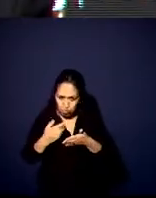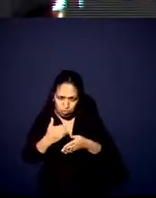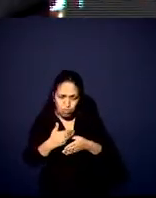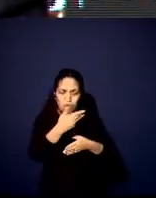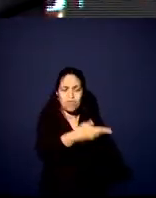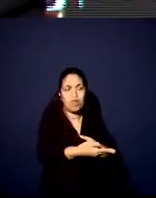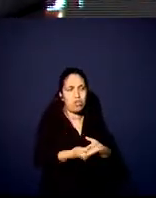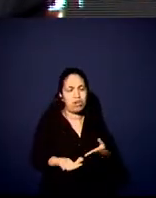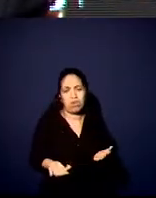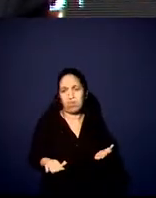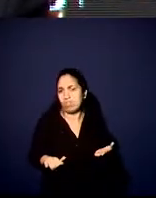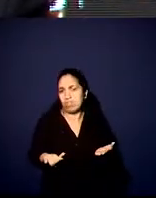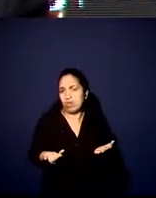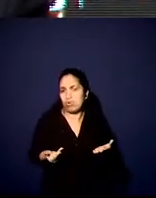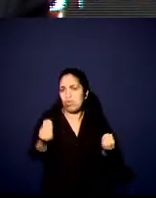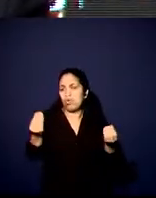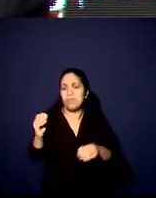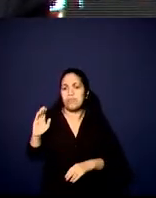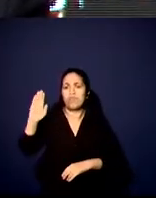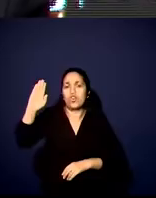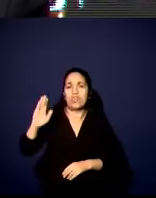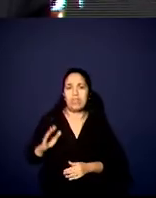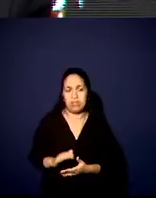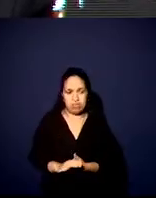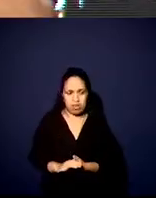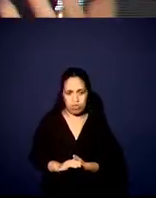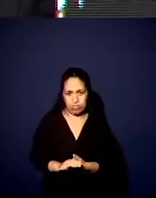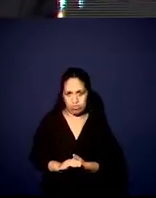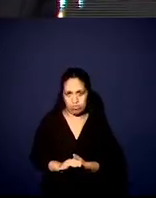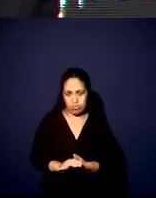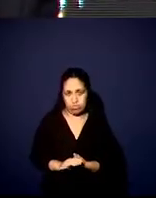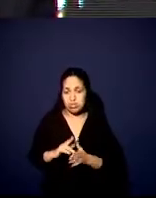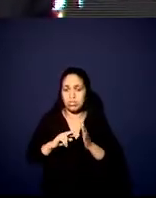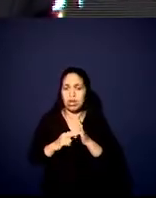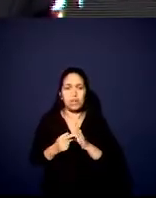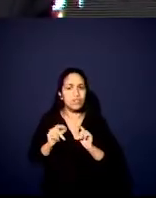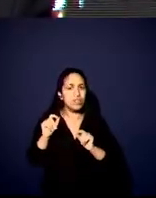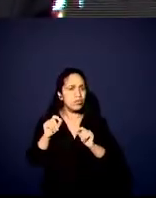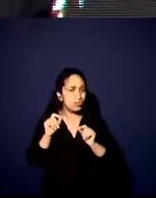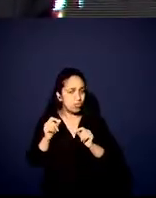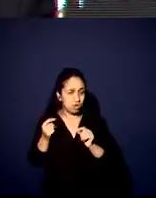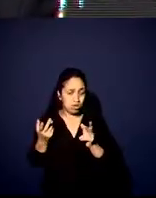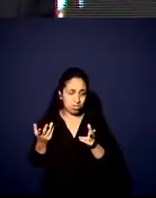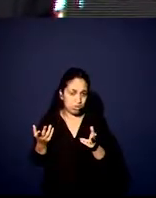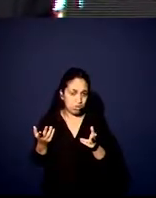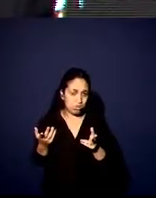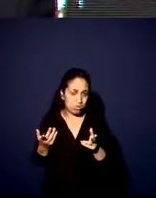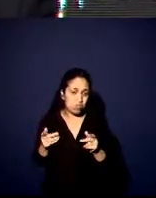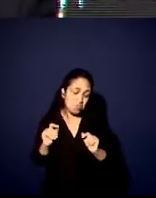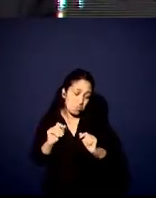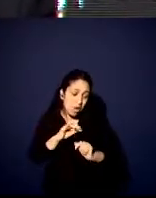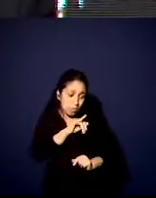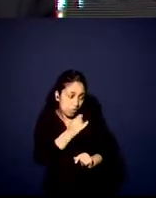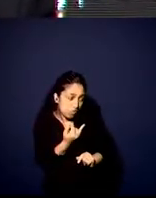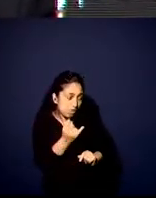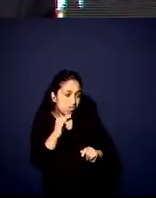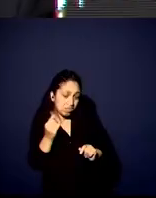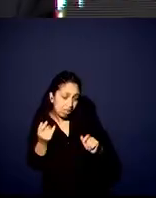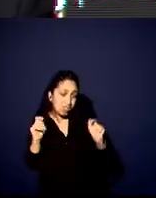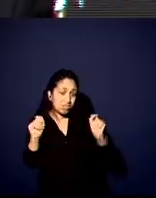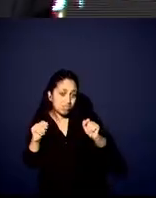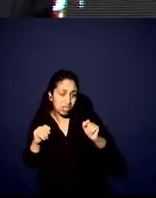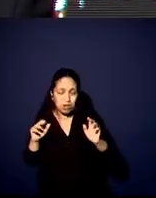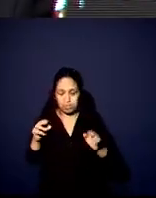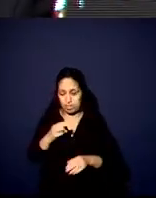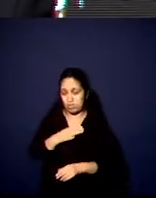ele não é referência para votação do congresso quer dizer que os termos não sejam ou não possam ser aproveitados o que